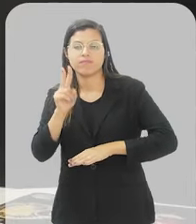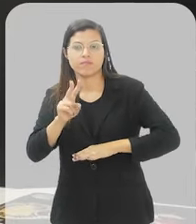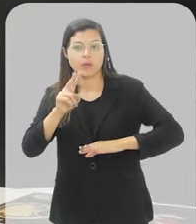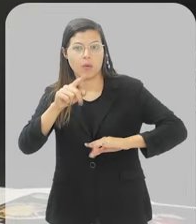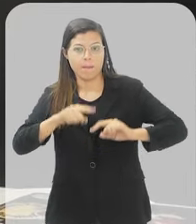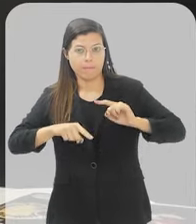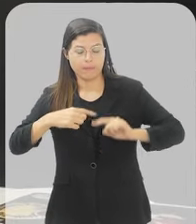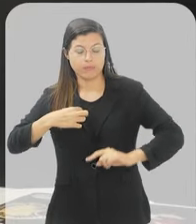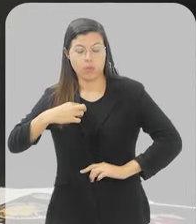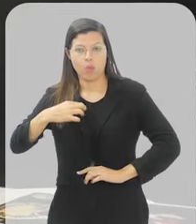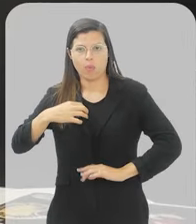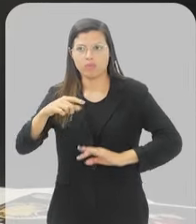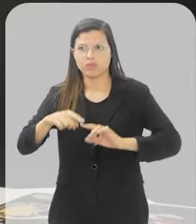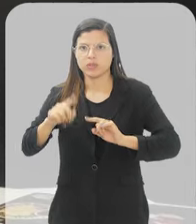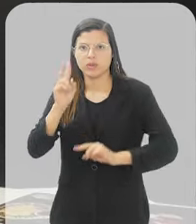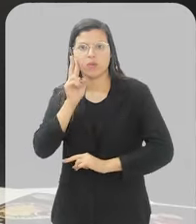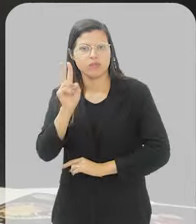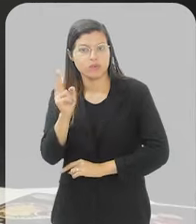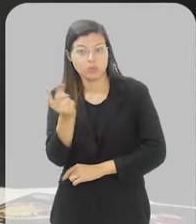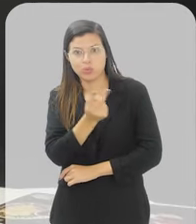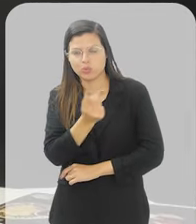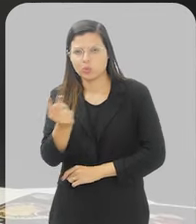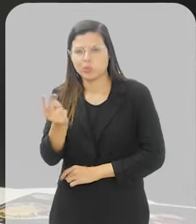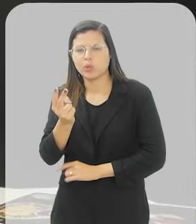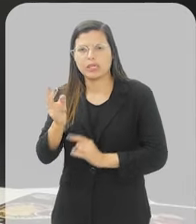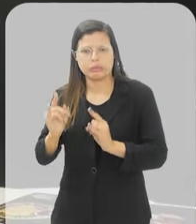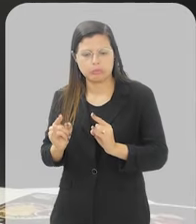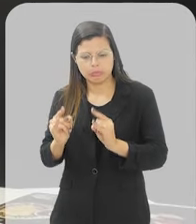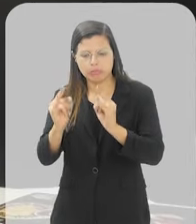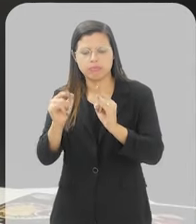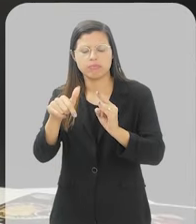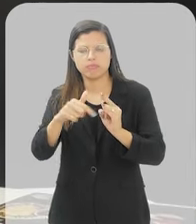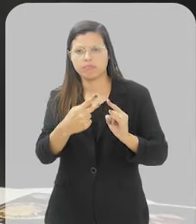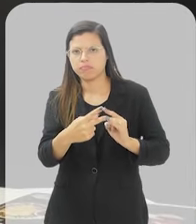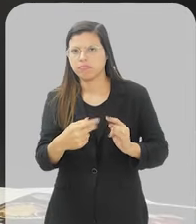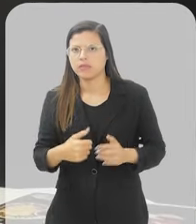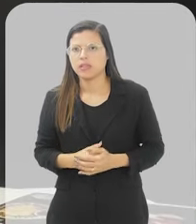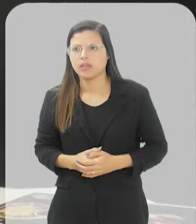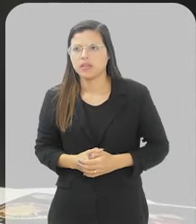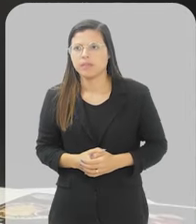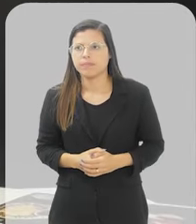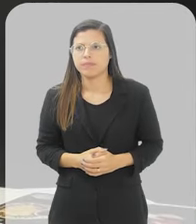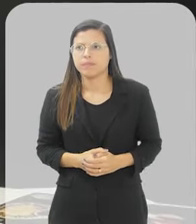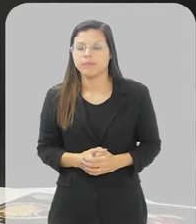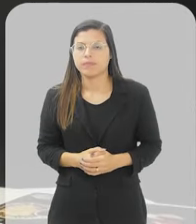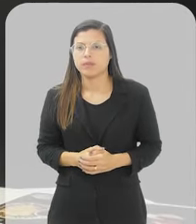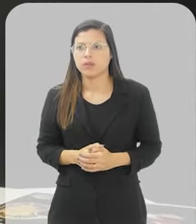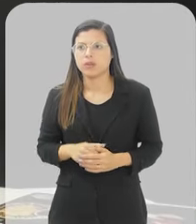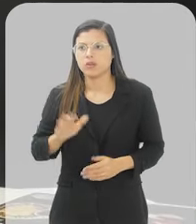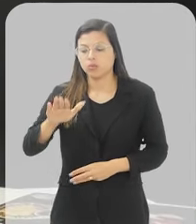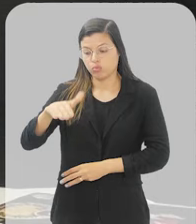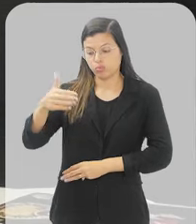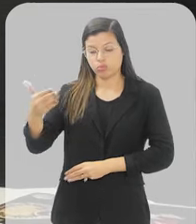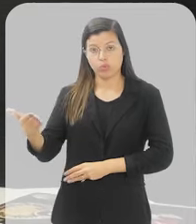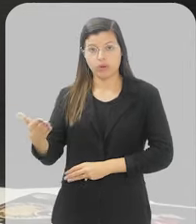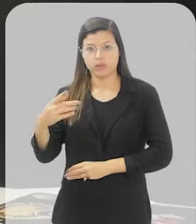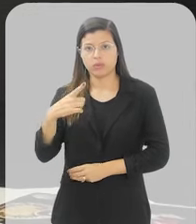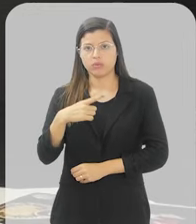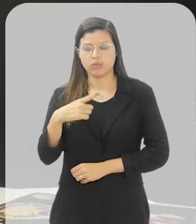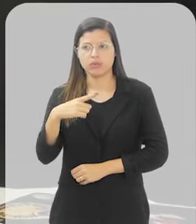minhas fantasias. E vi duas enormes fantasias, um apartamento grande, né? Só que do lado